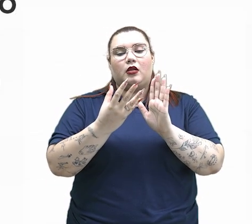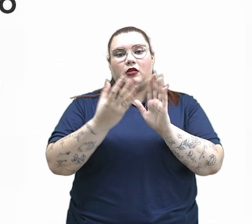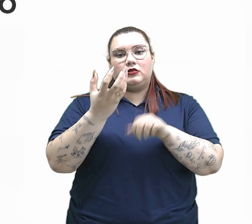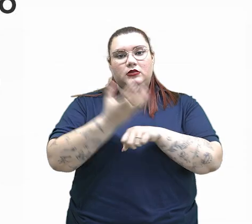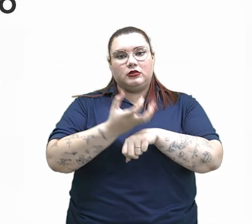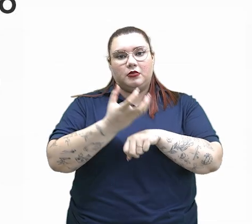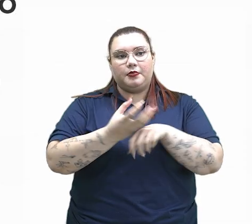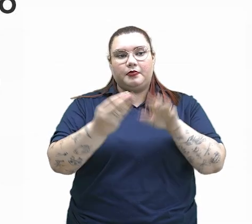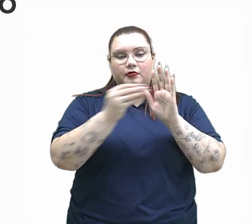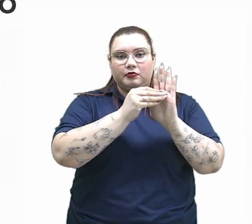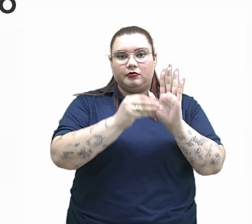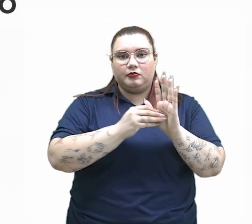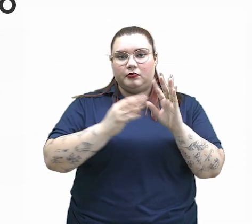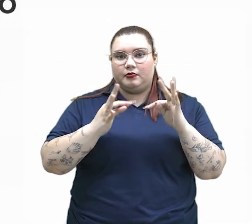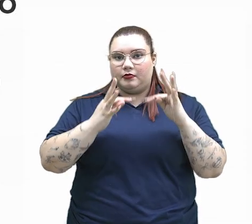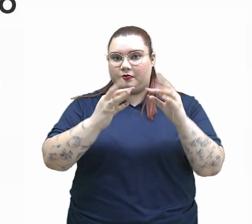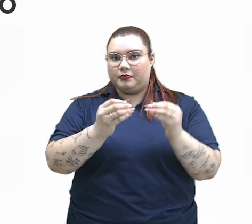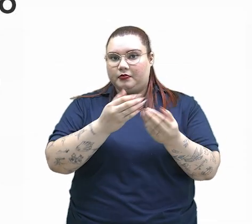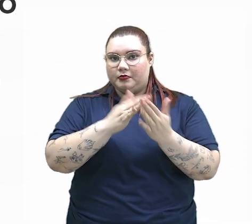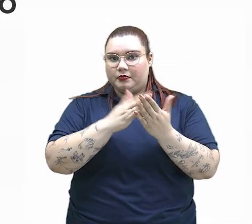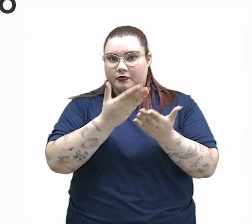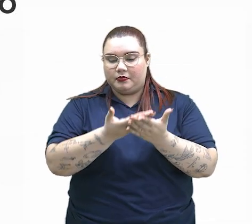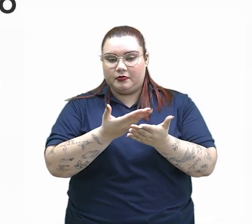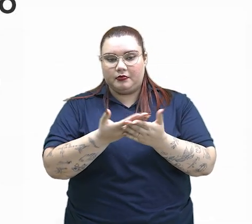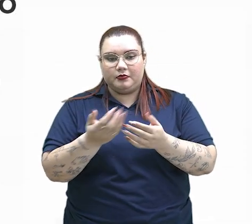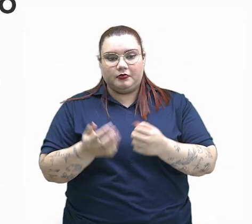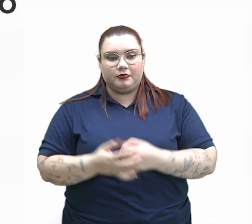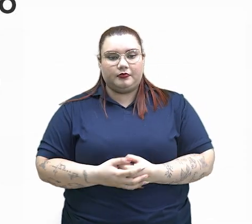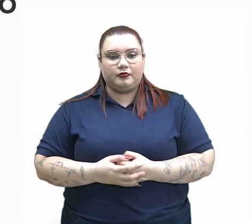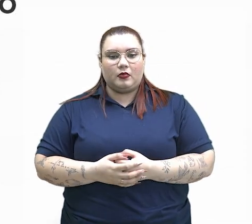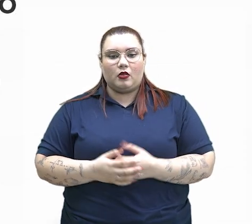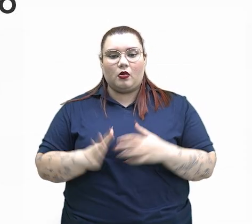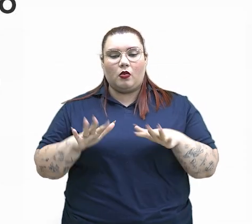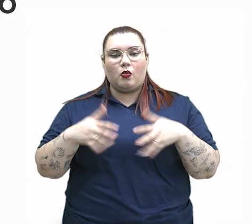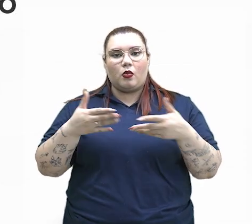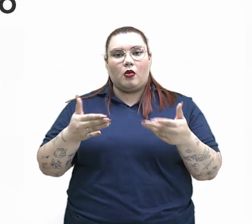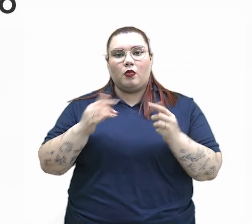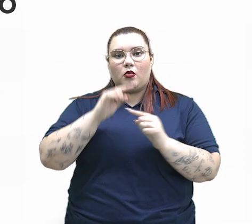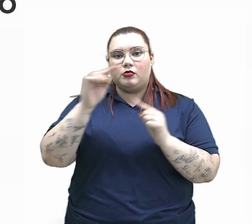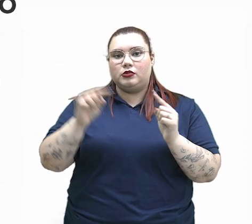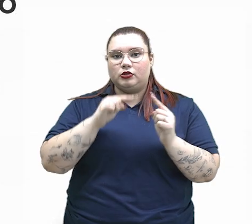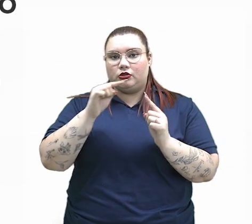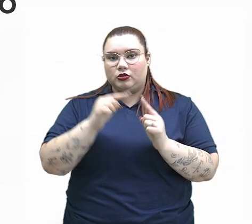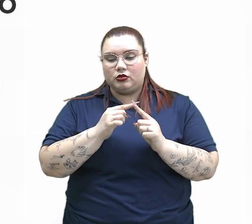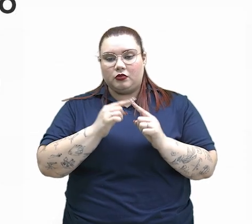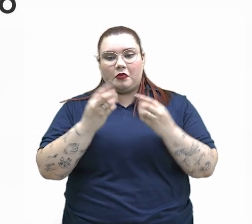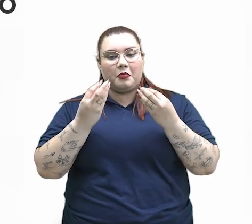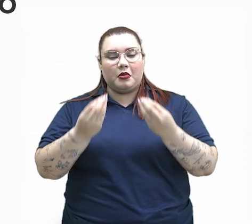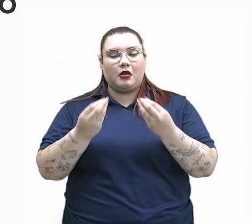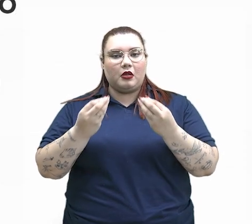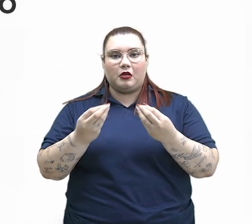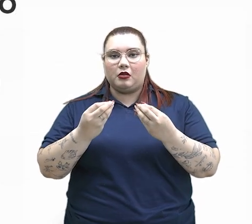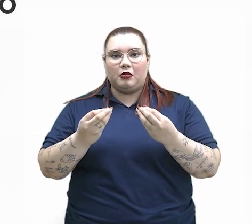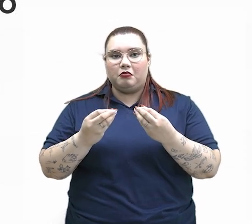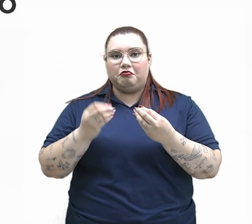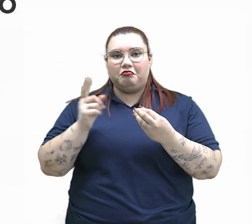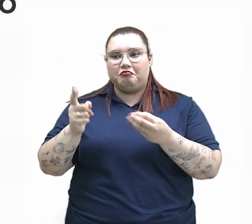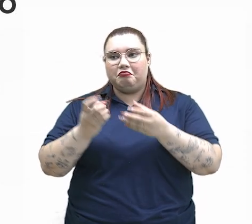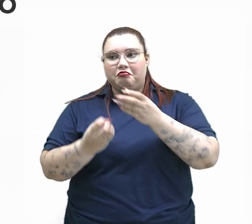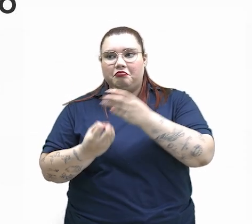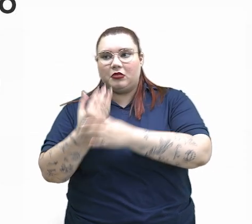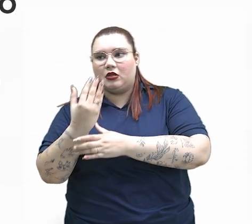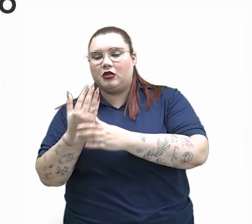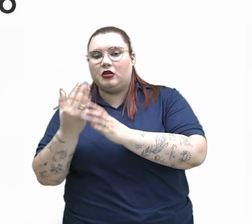currículos escolares, né? O efeito, né, ou a finalidade, para quê? Para que isso vai ser